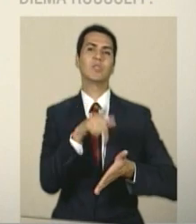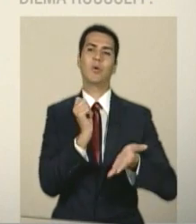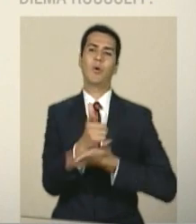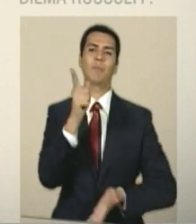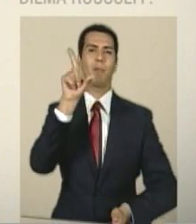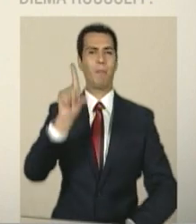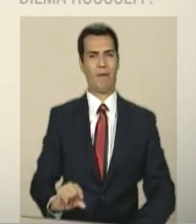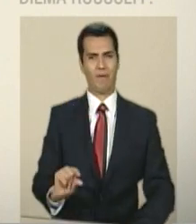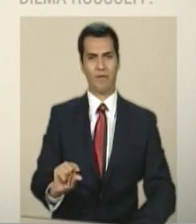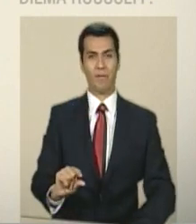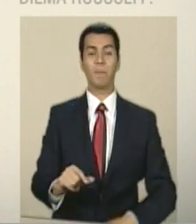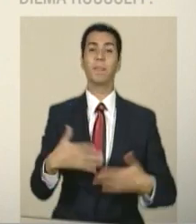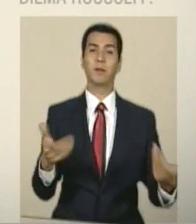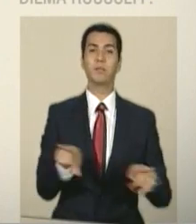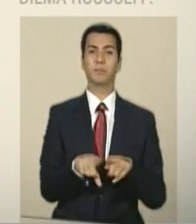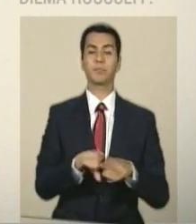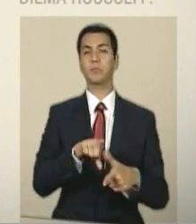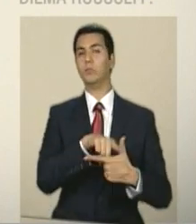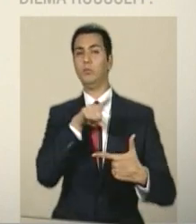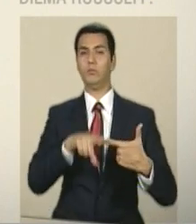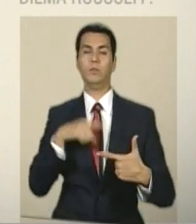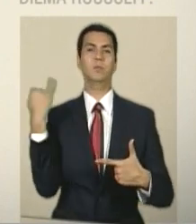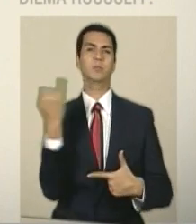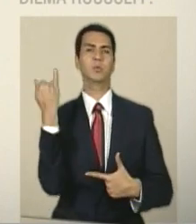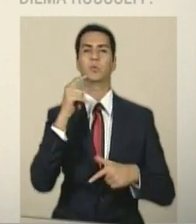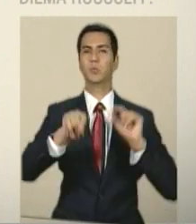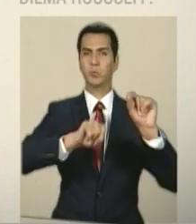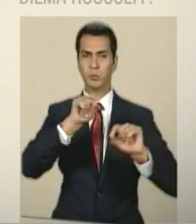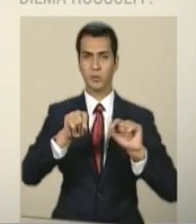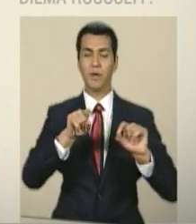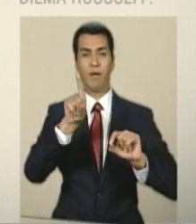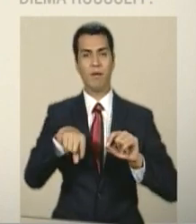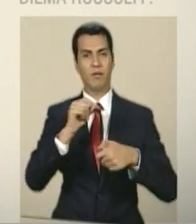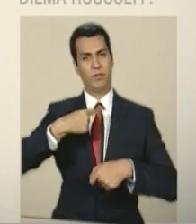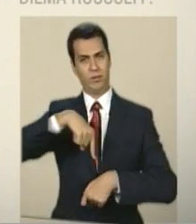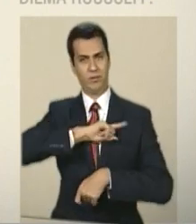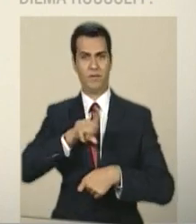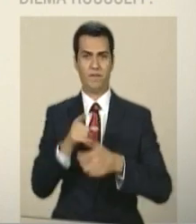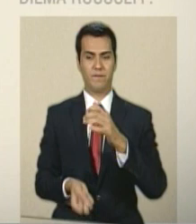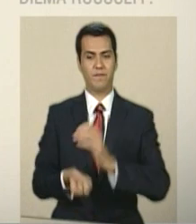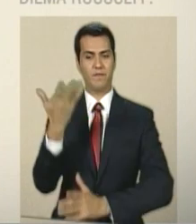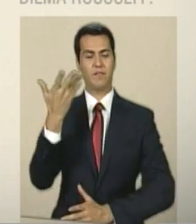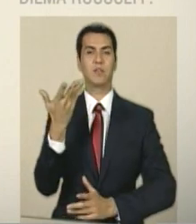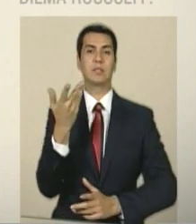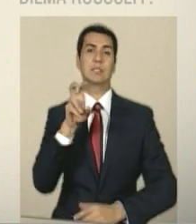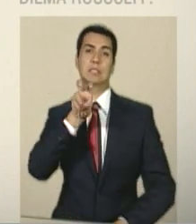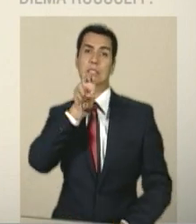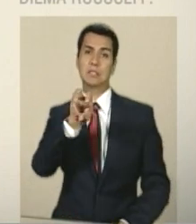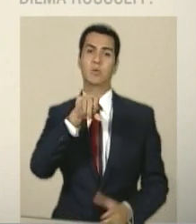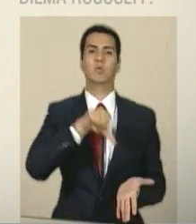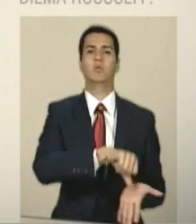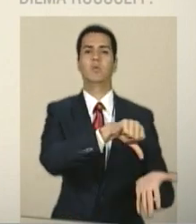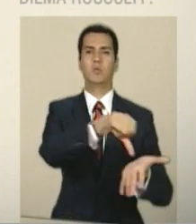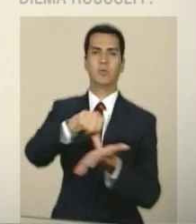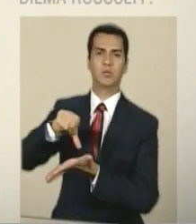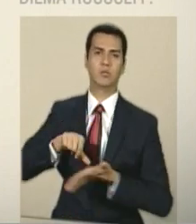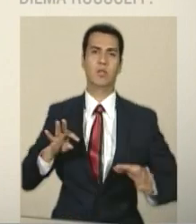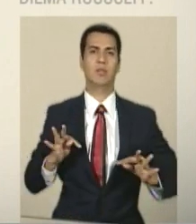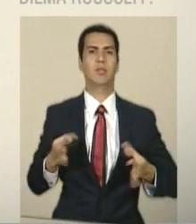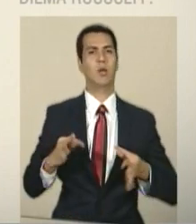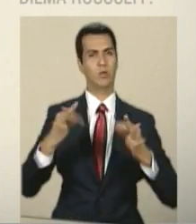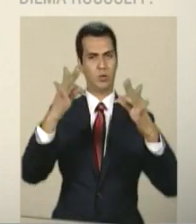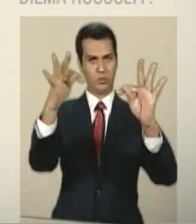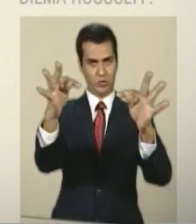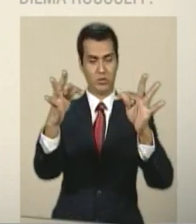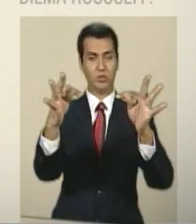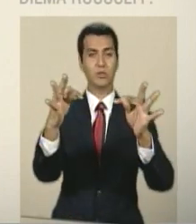outra ação muito importante sabe qual é Luciano é a criação de cinco centros tecnológicos para treinamento e uso